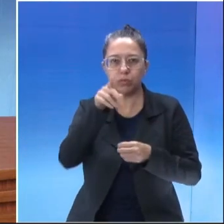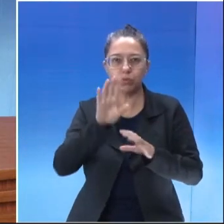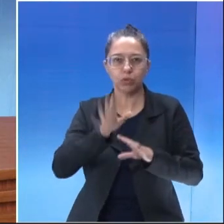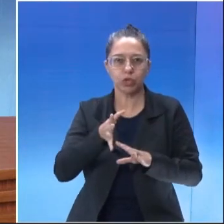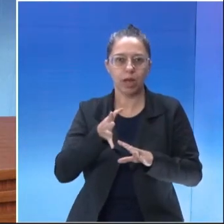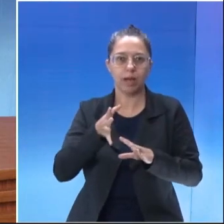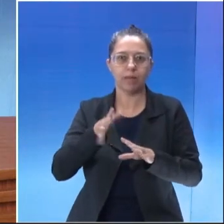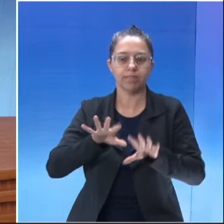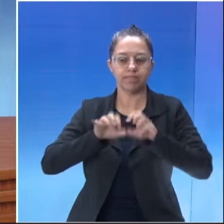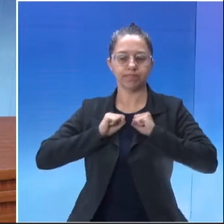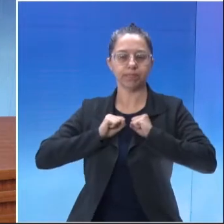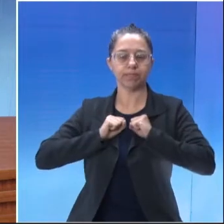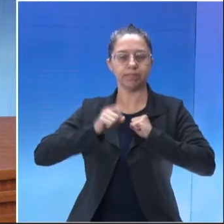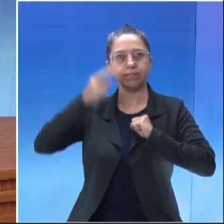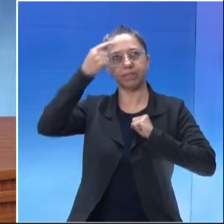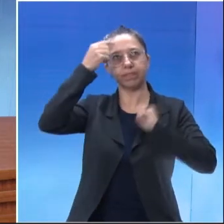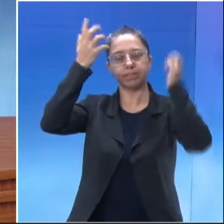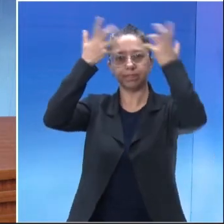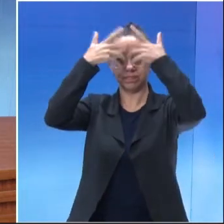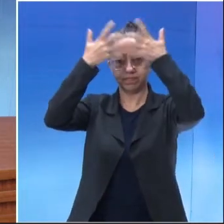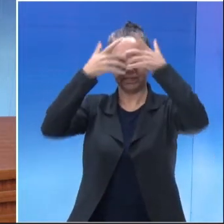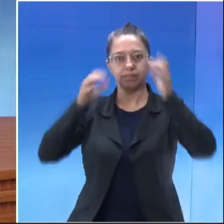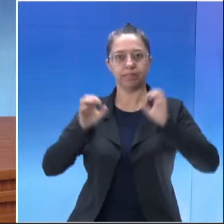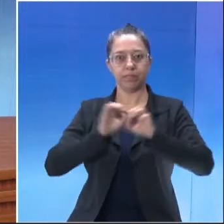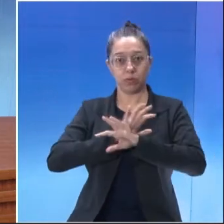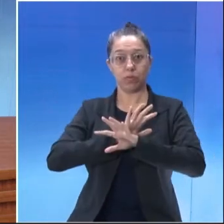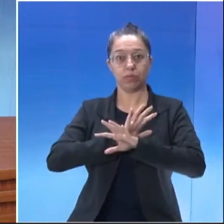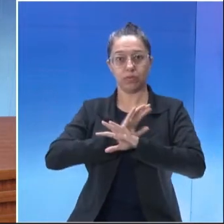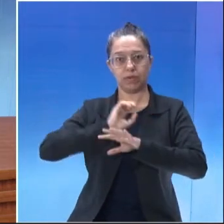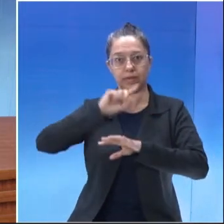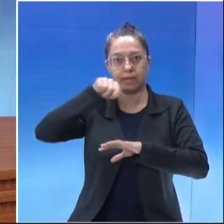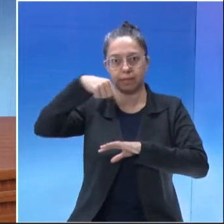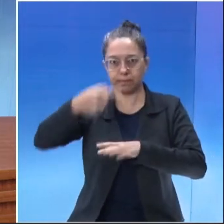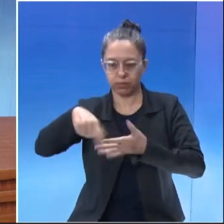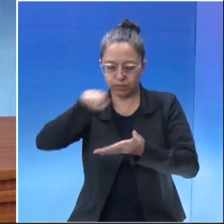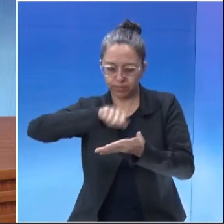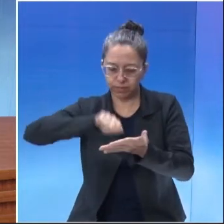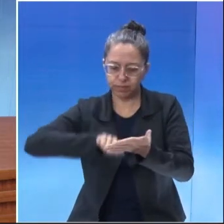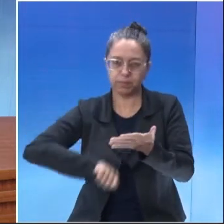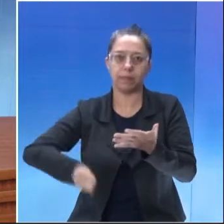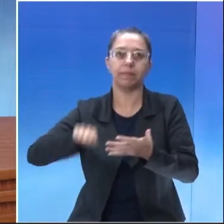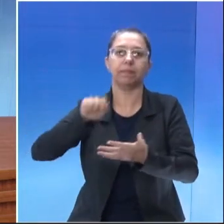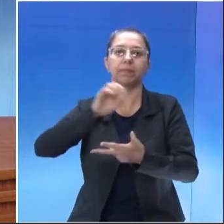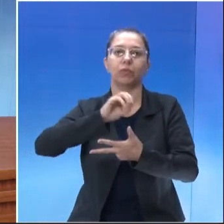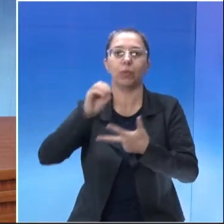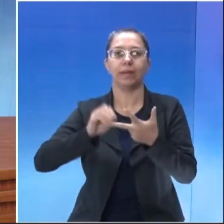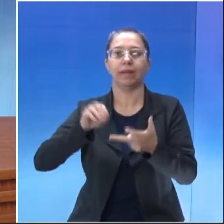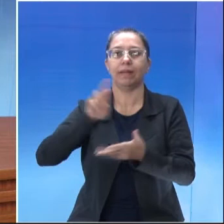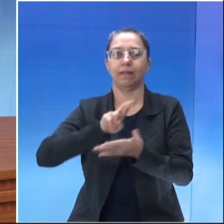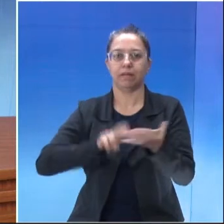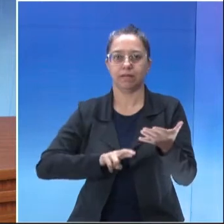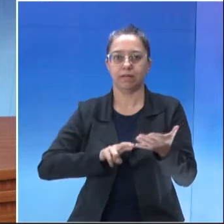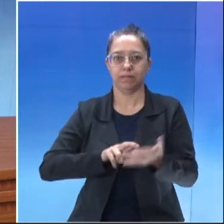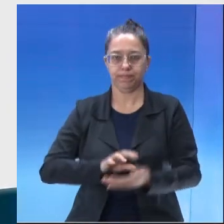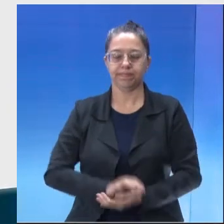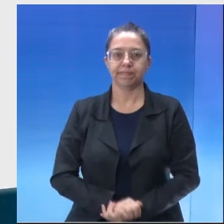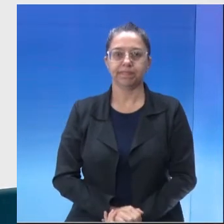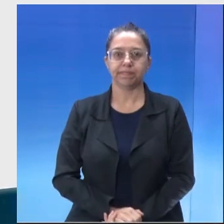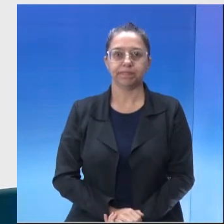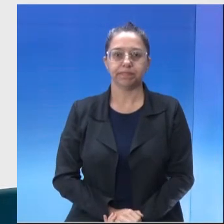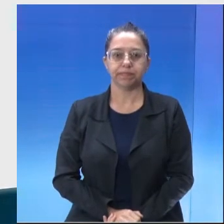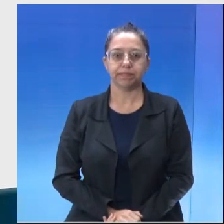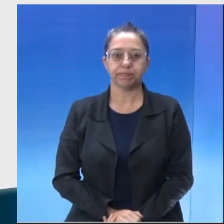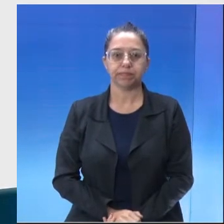uma estratégia prontinha na sua cabeça quando você for escrever a sua redação. Então, vamos lá. Nós